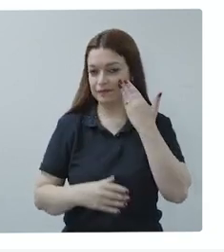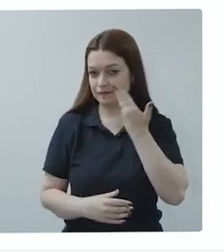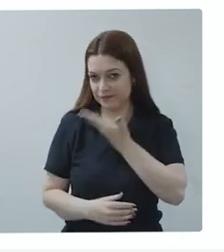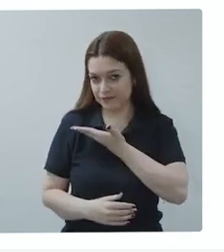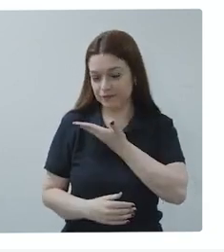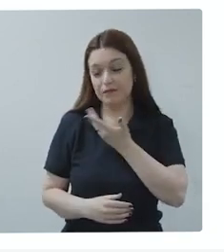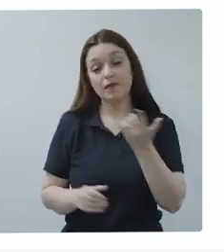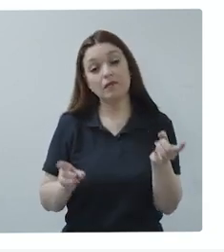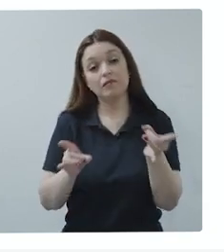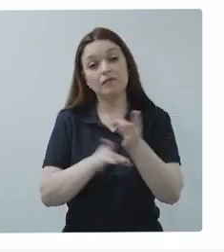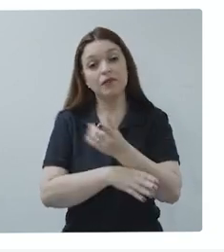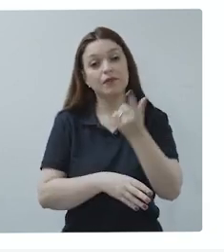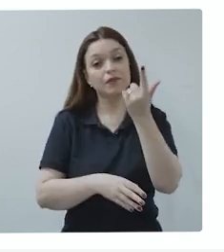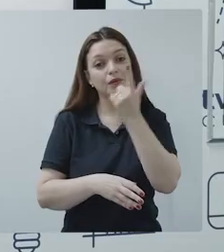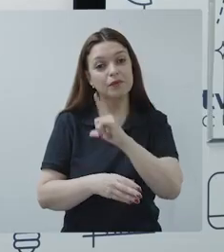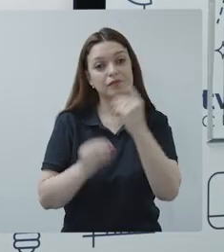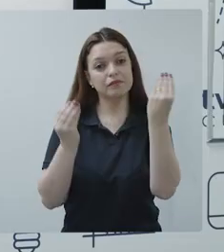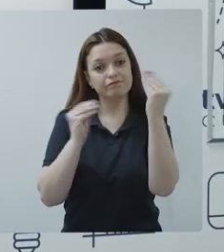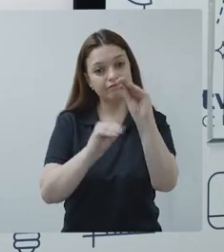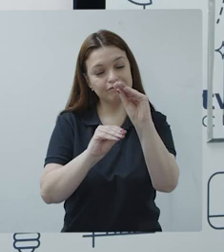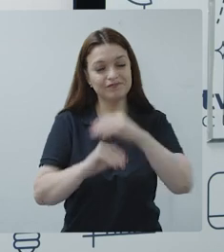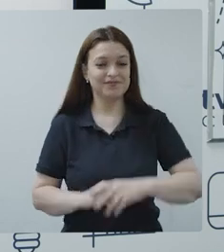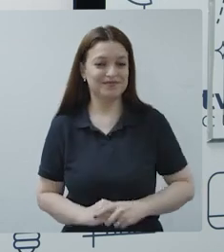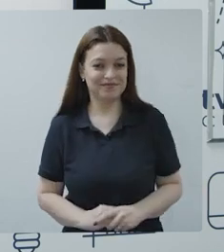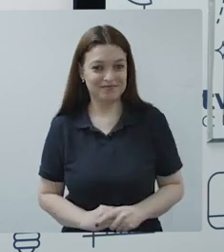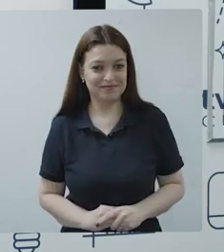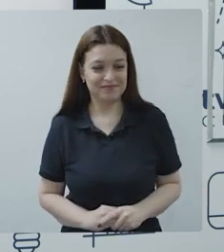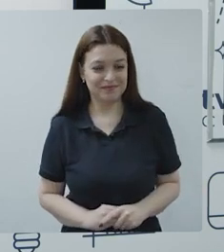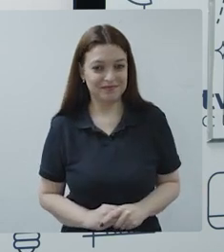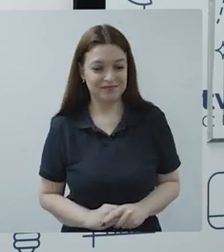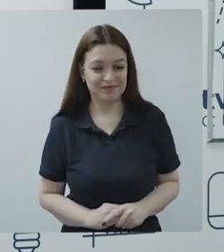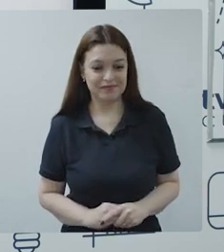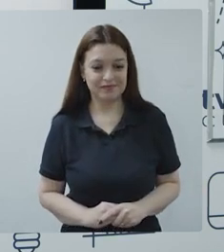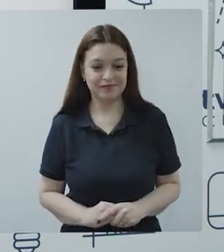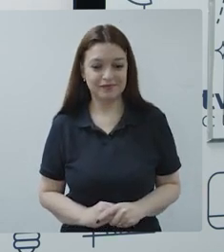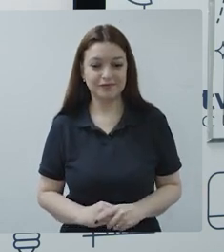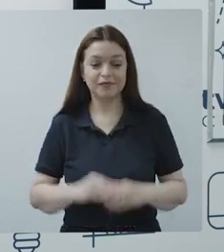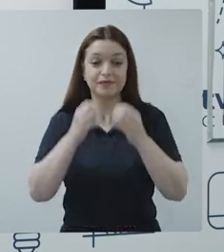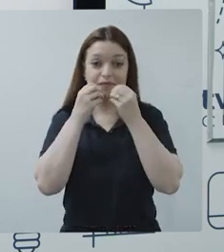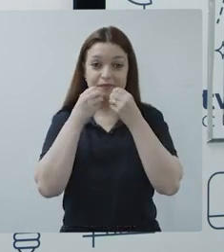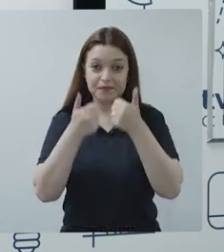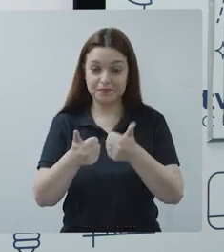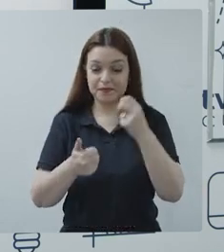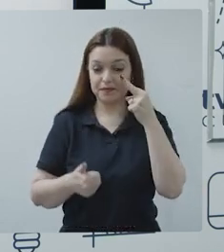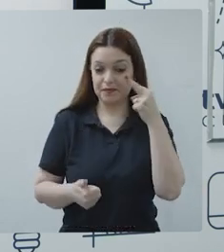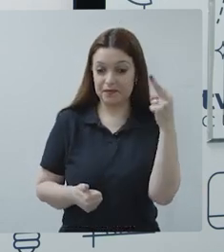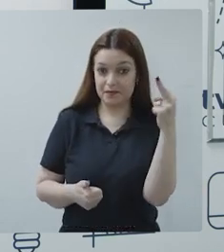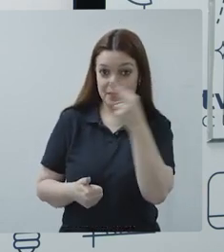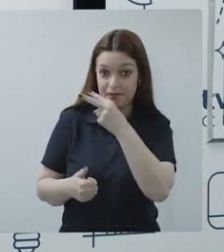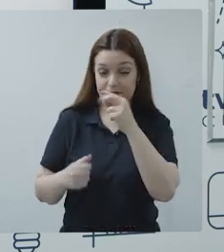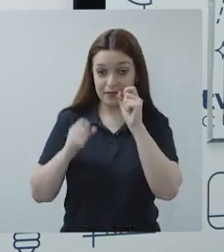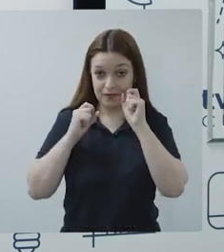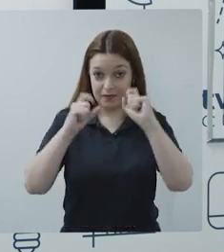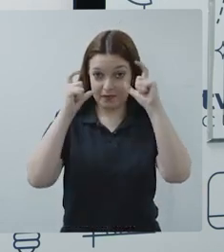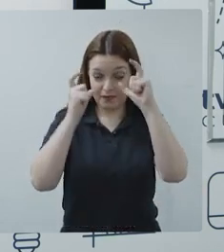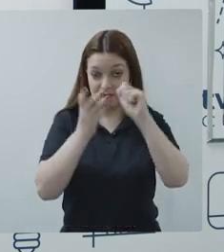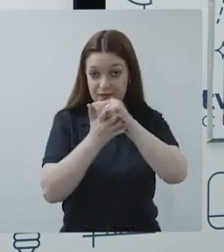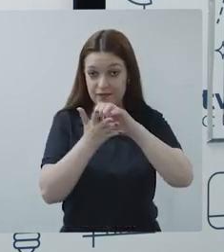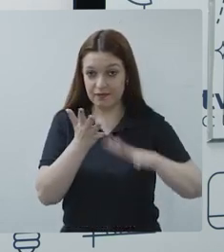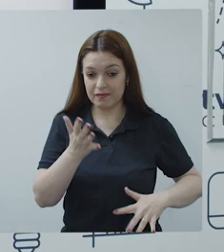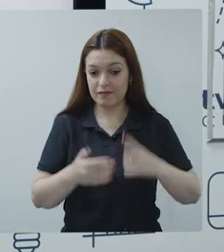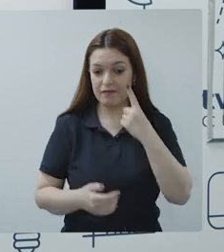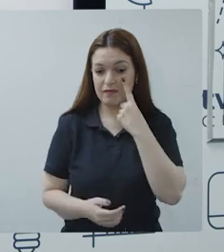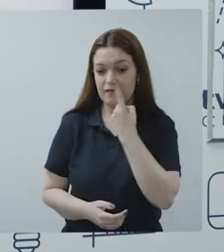para formar rato. Muito bem. Próxima atividade. Prestem bastante atenção.